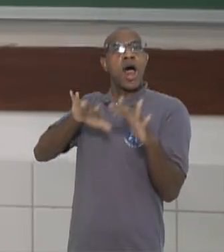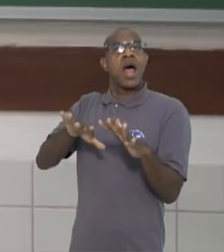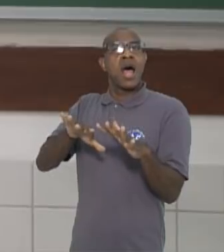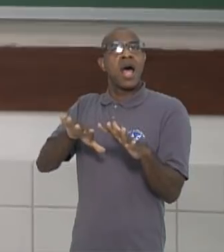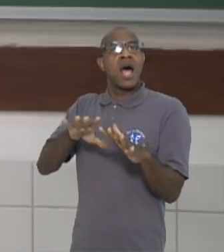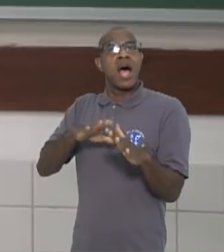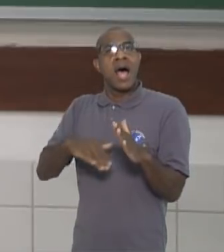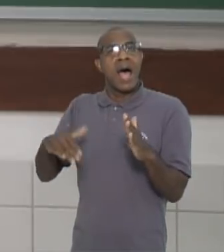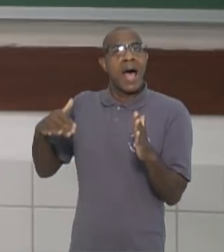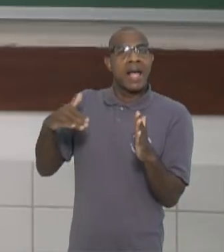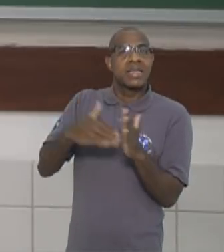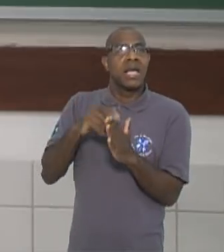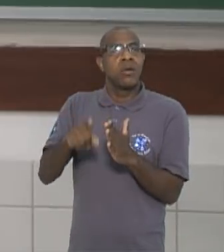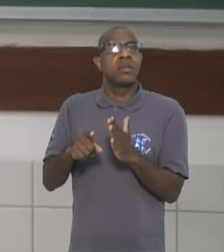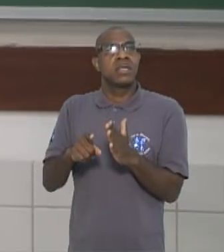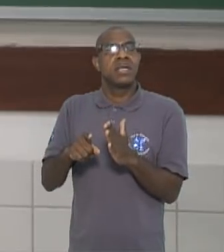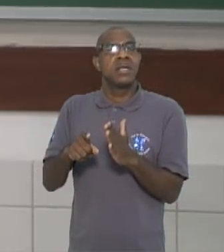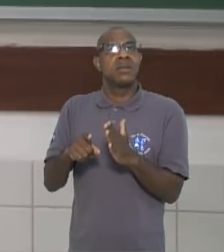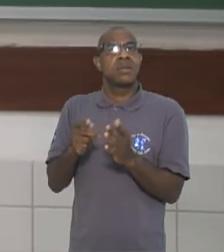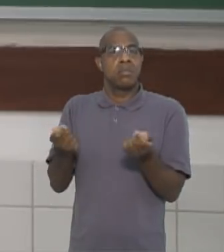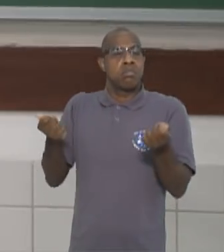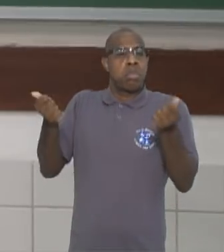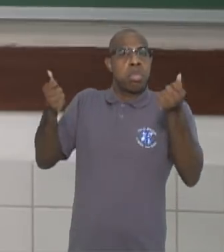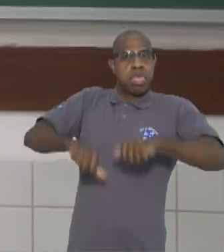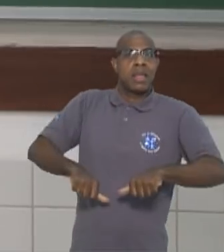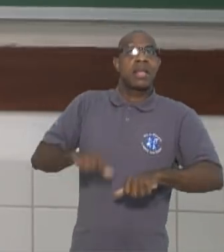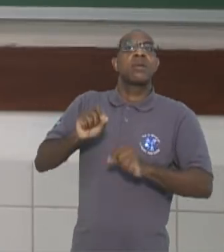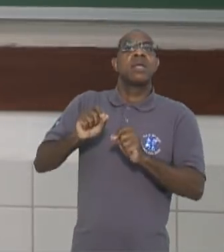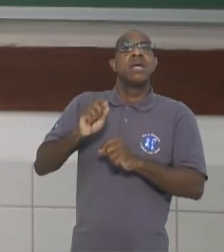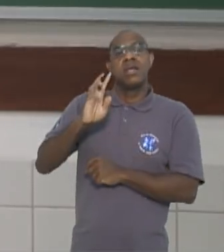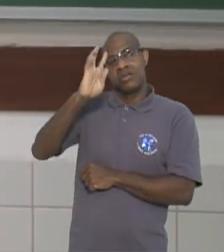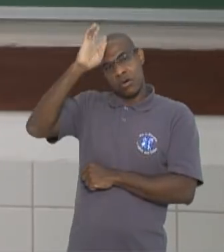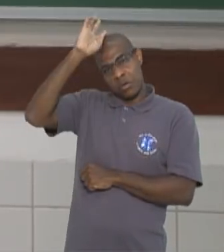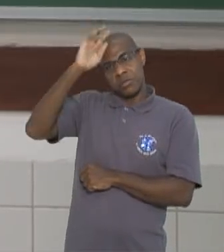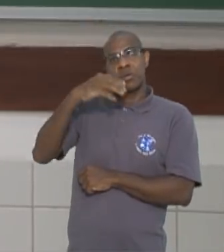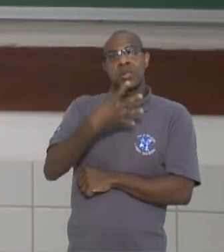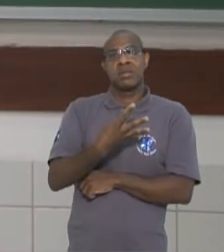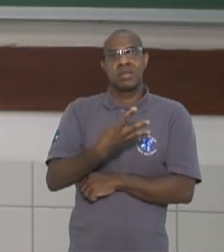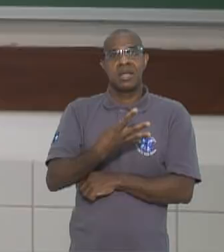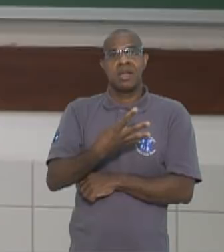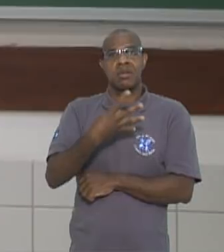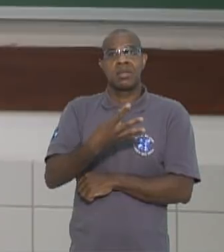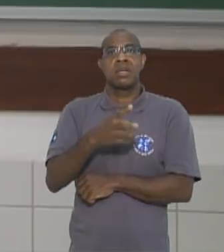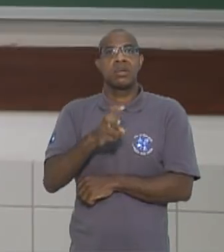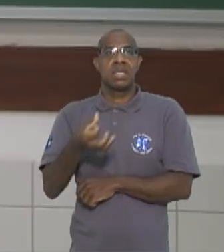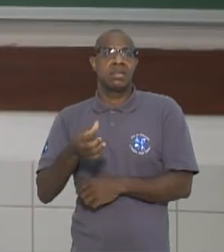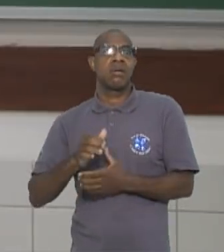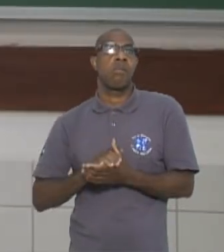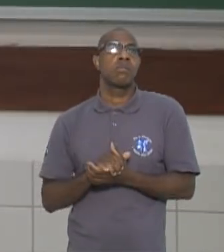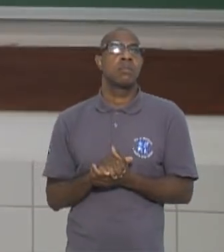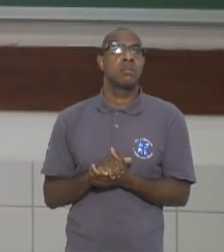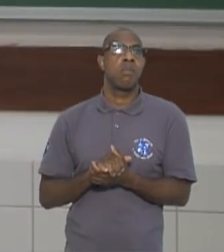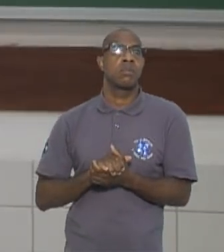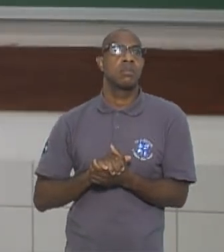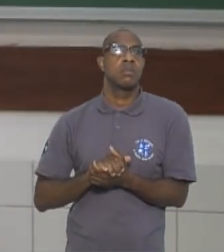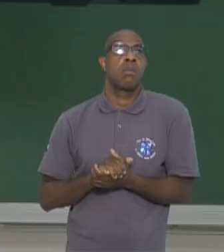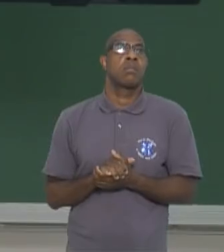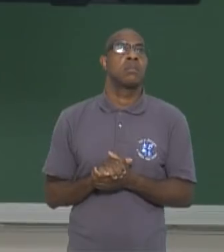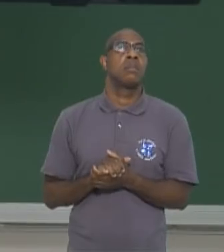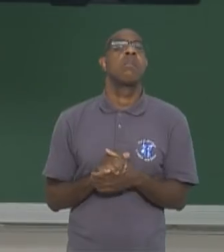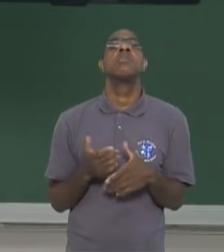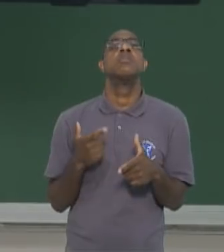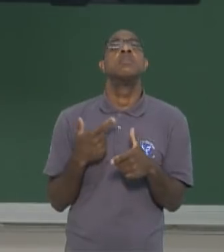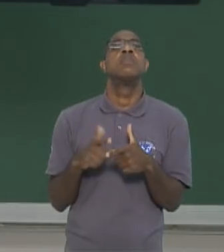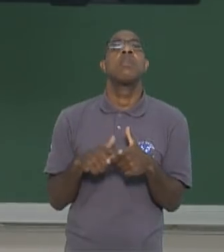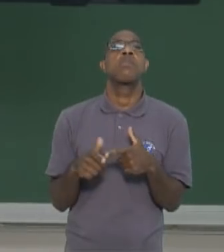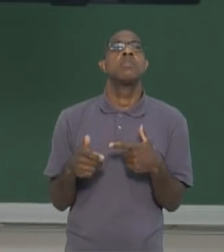decisiva que vai culminar com a queda de Roma em 476. Mas a gente tem várias anteriores. Qual que é a